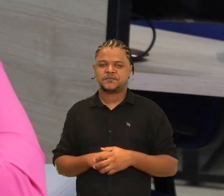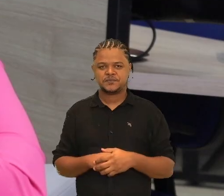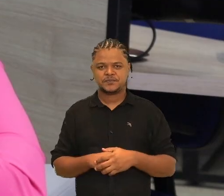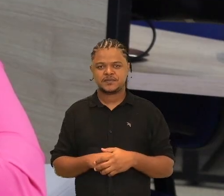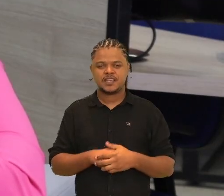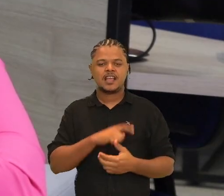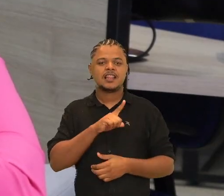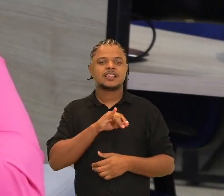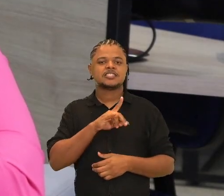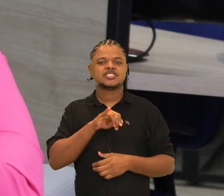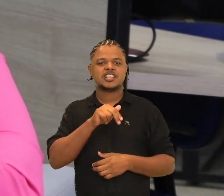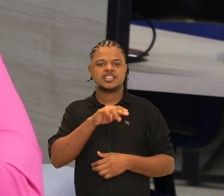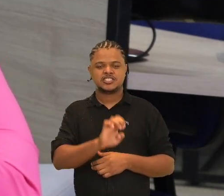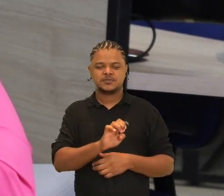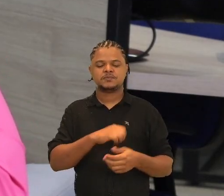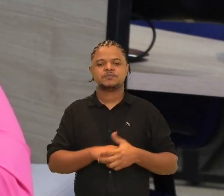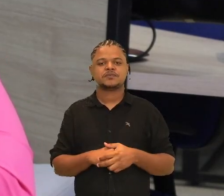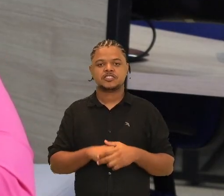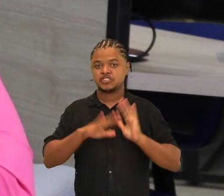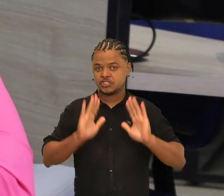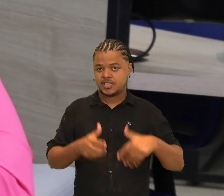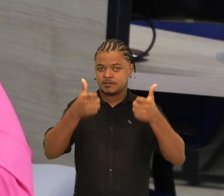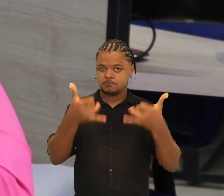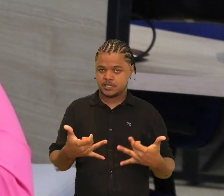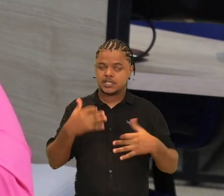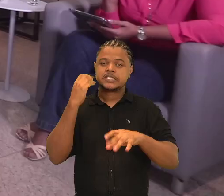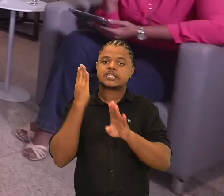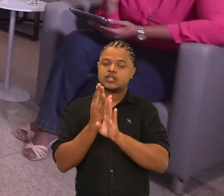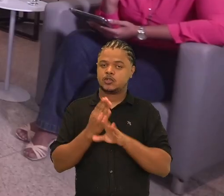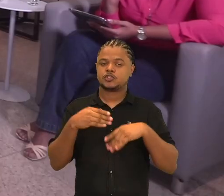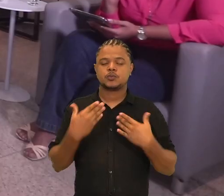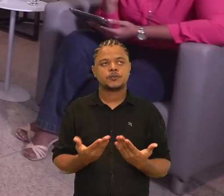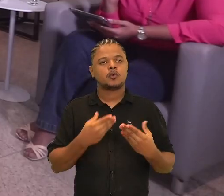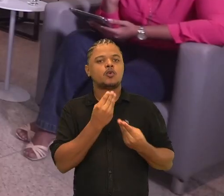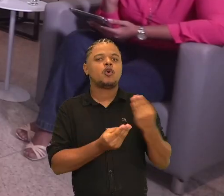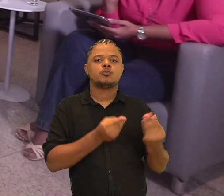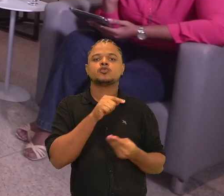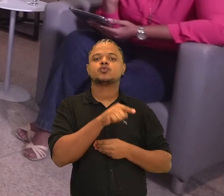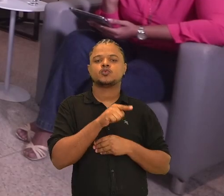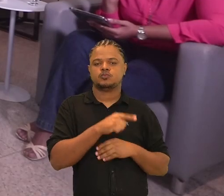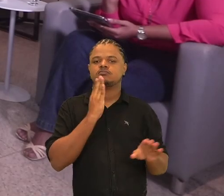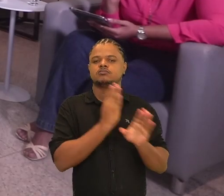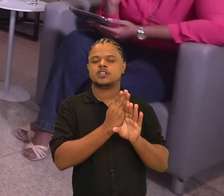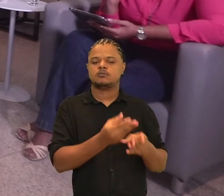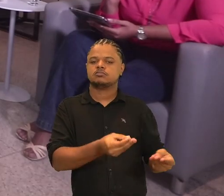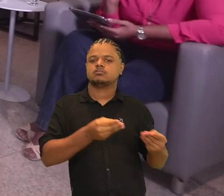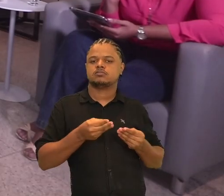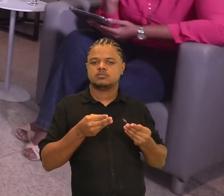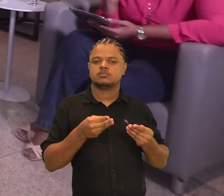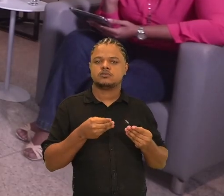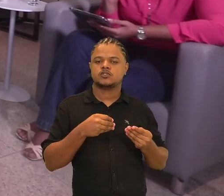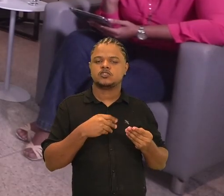Lidiane, e já que a gente está falando de diagnóstico, como foi para ti receber o diagnóstico de Miguel,